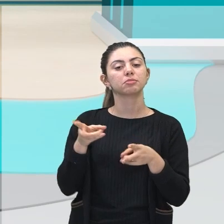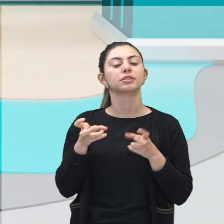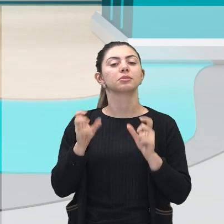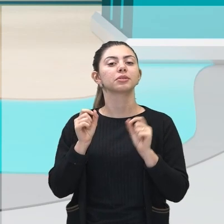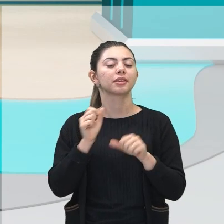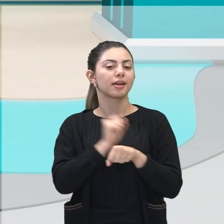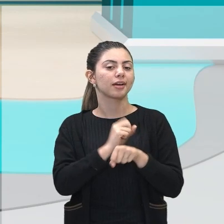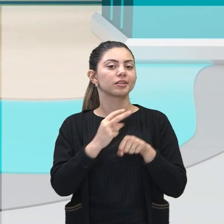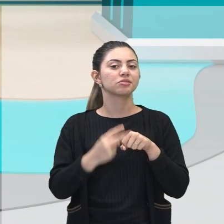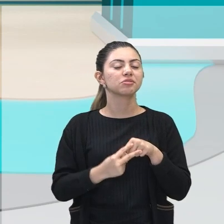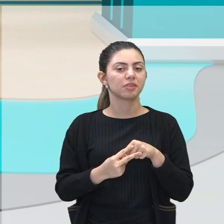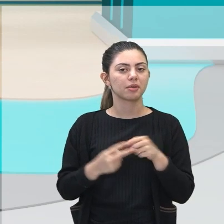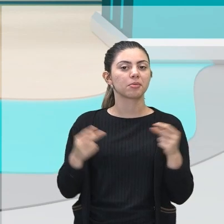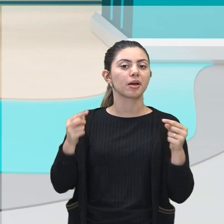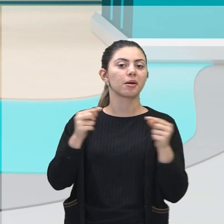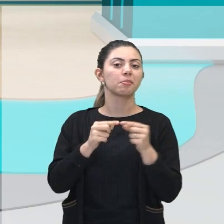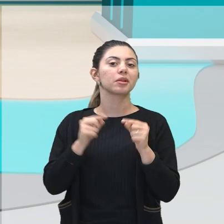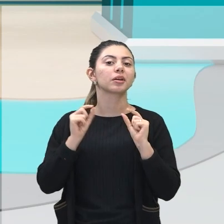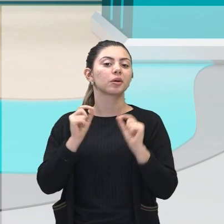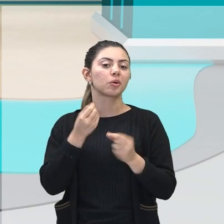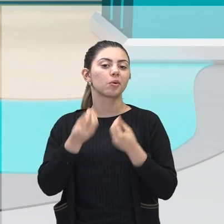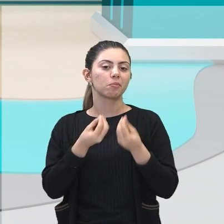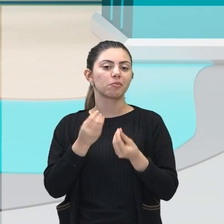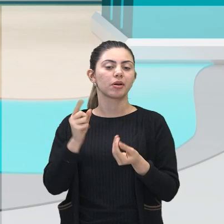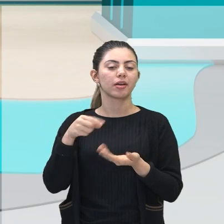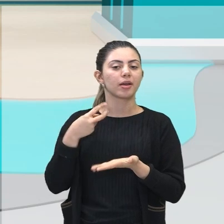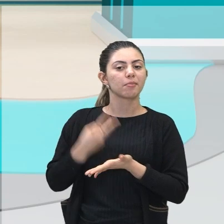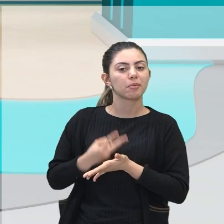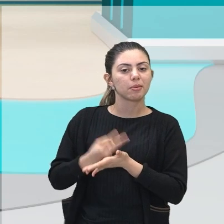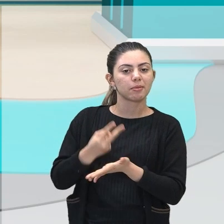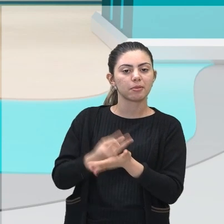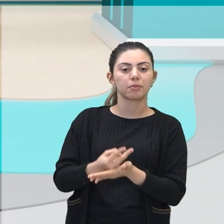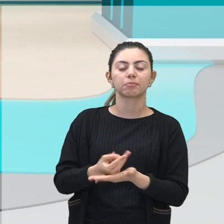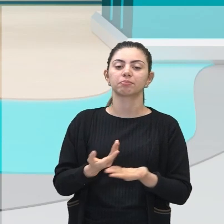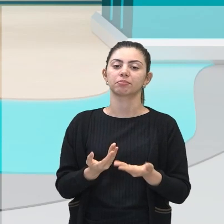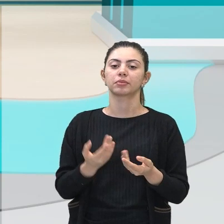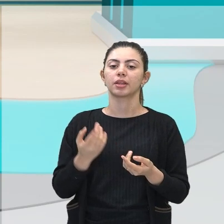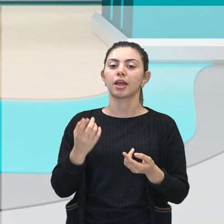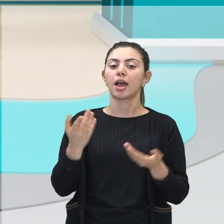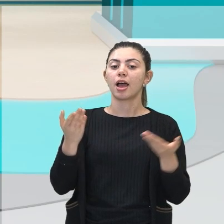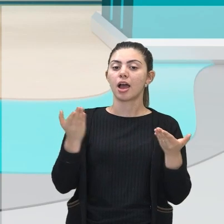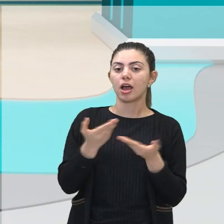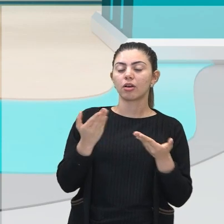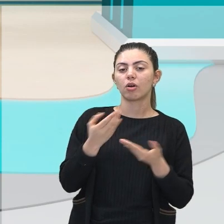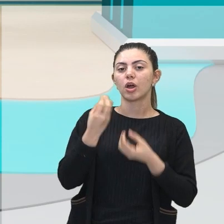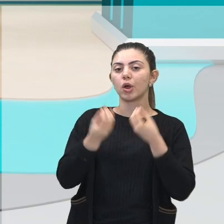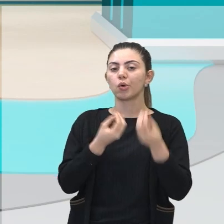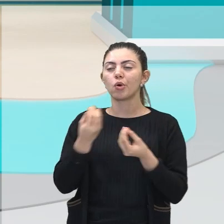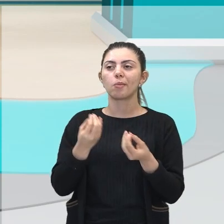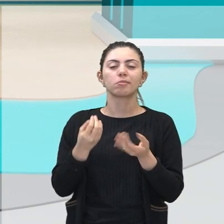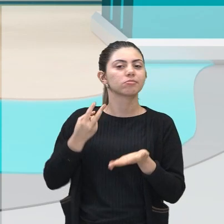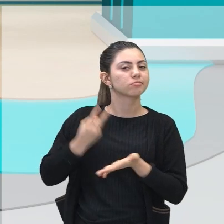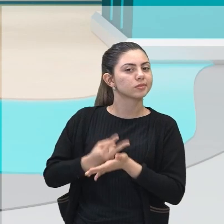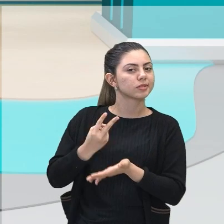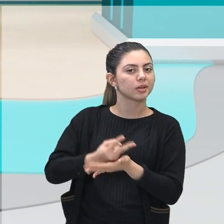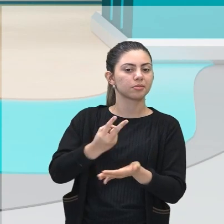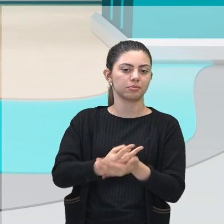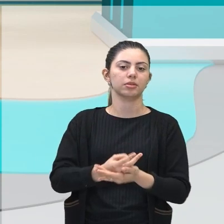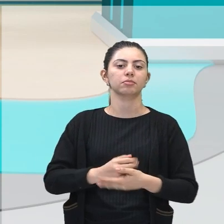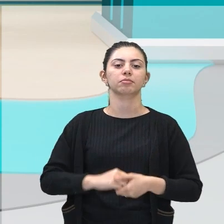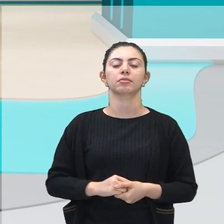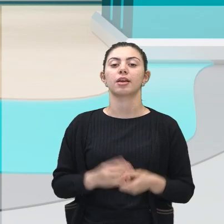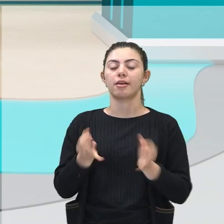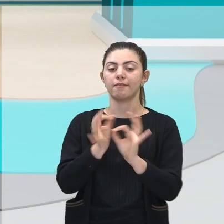está dando a ideia de frequência. Lá em cima, o modo e agora de frequência, sempre. They